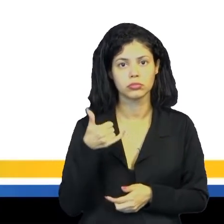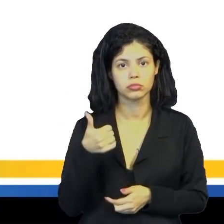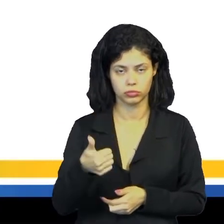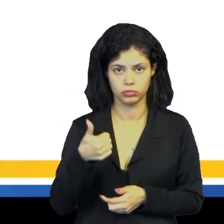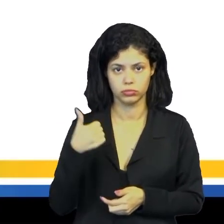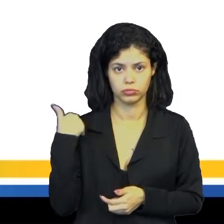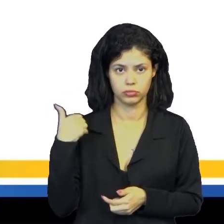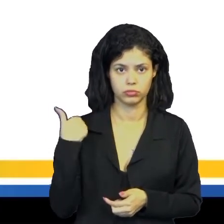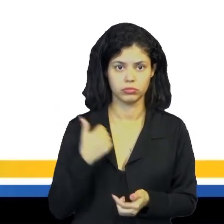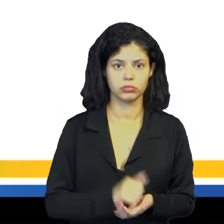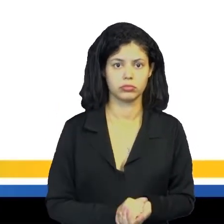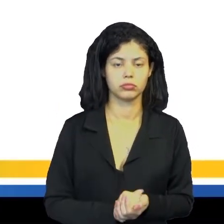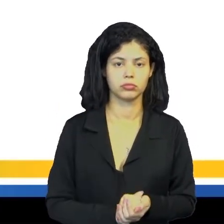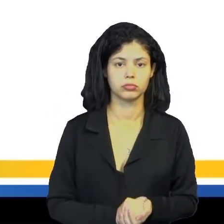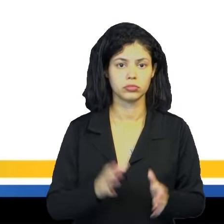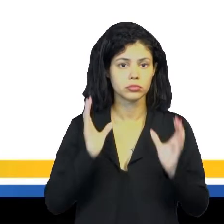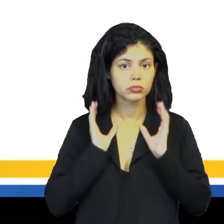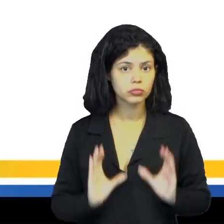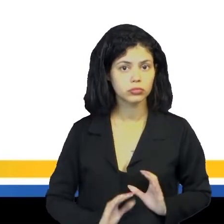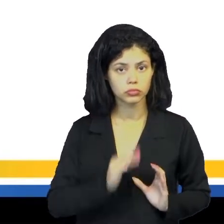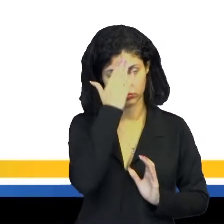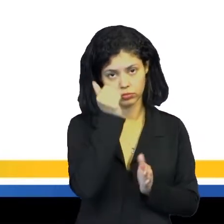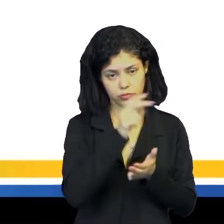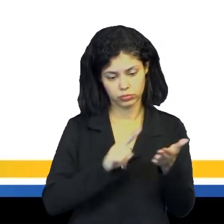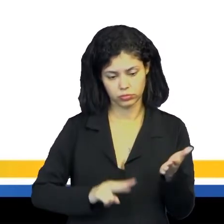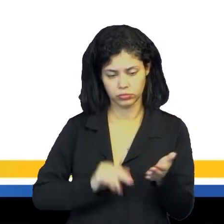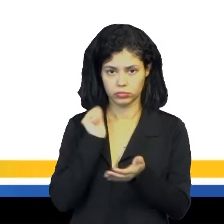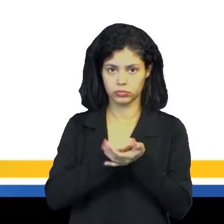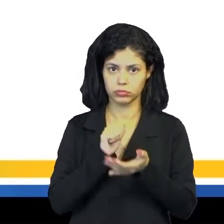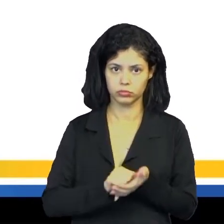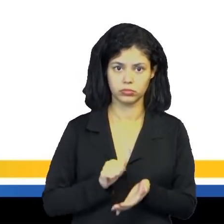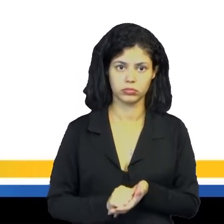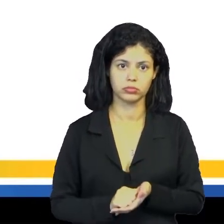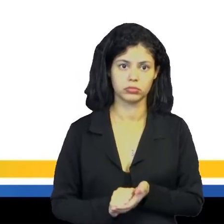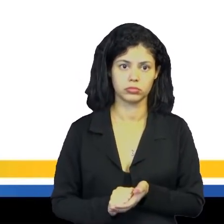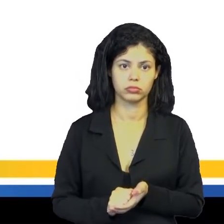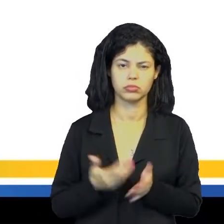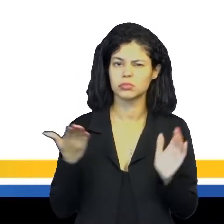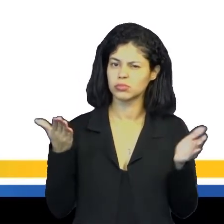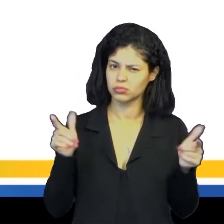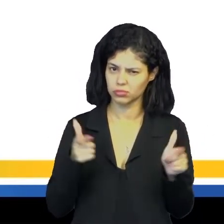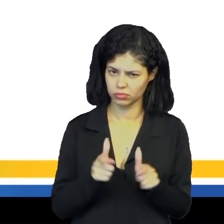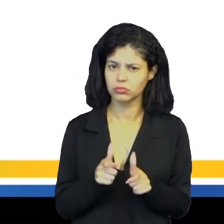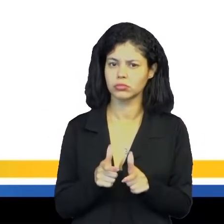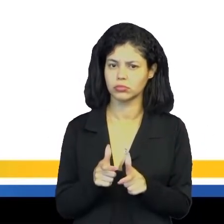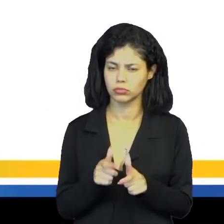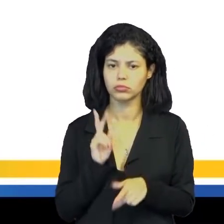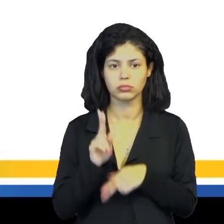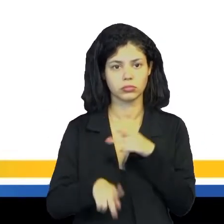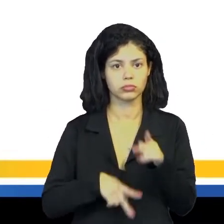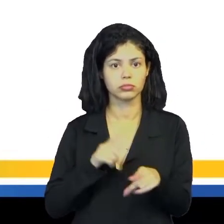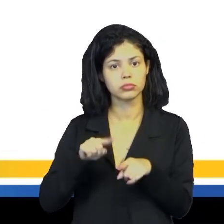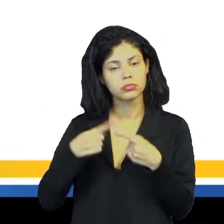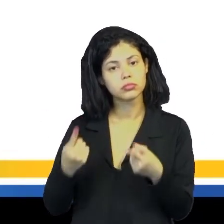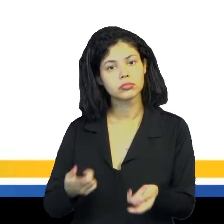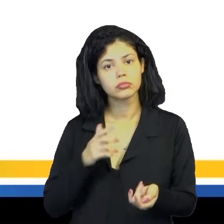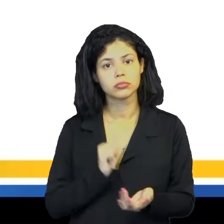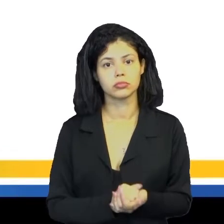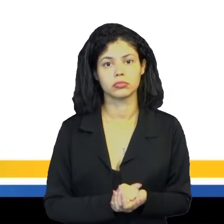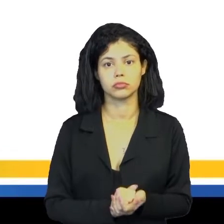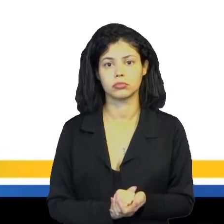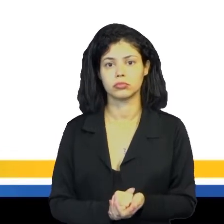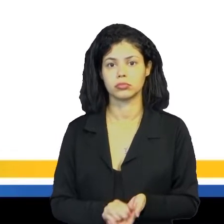anos, e para os cidadãos que sabiam ler e escrever, que era uma parcela muito baixa da população, No entanto,